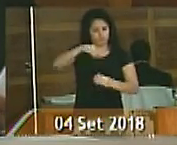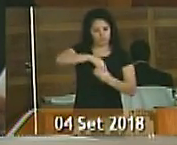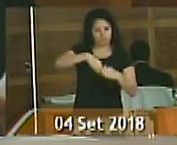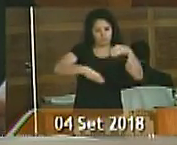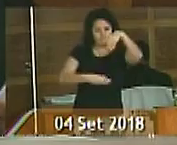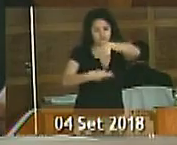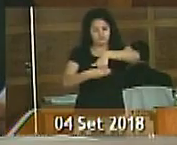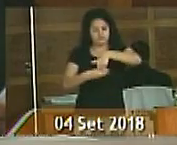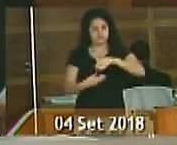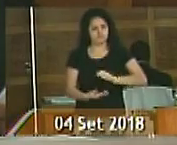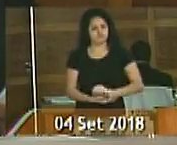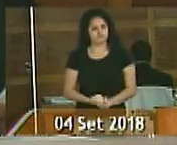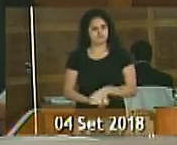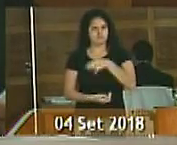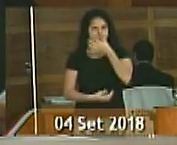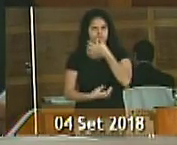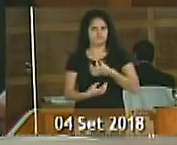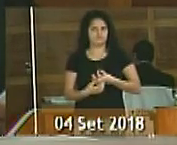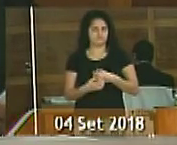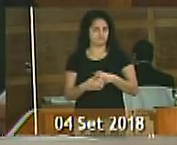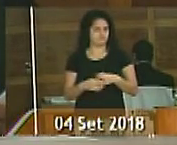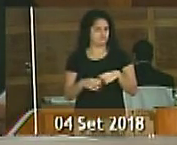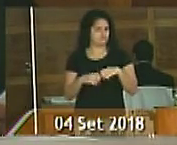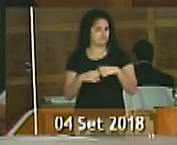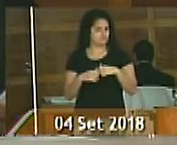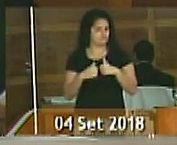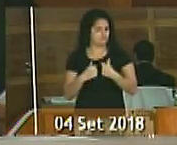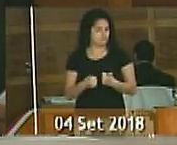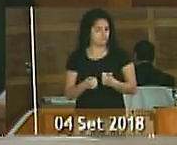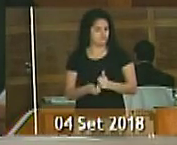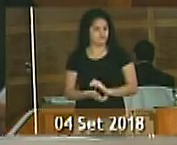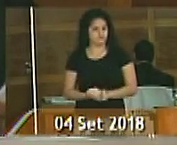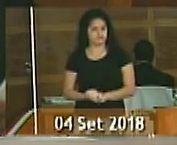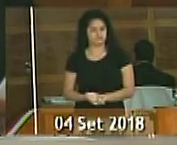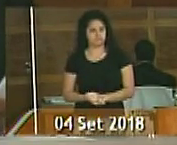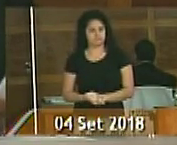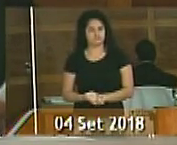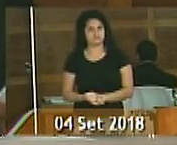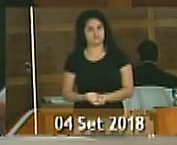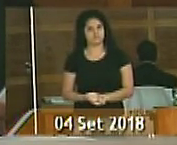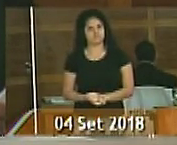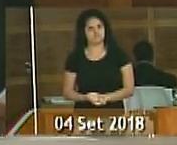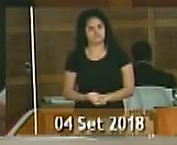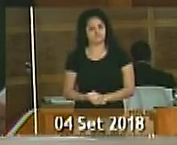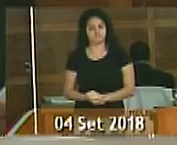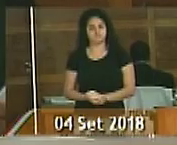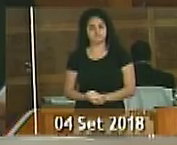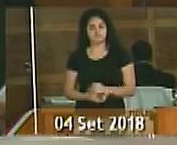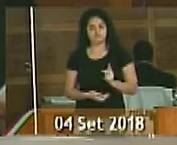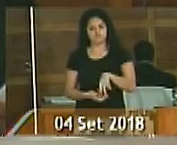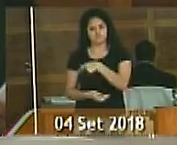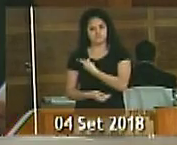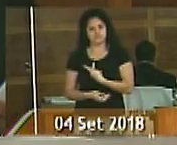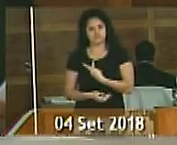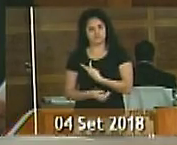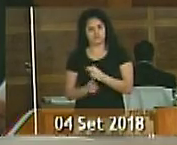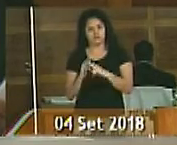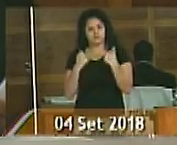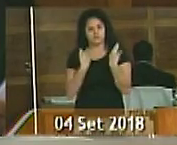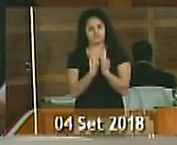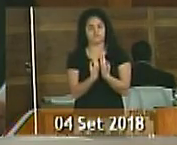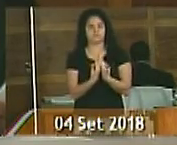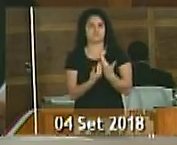colocou em votação, tendo sido lido, sido aprovada por unanimidade de voto. Dando continuidade à